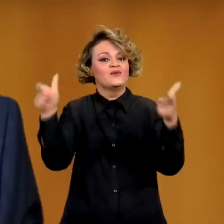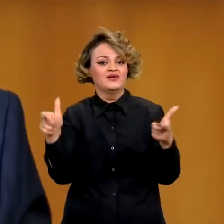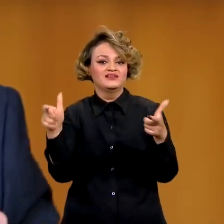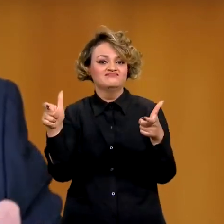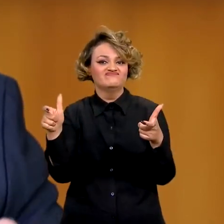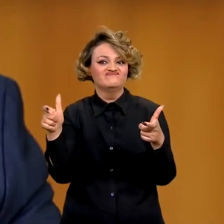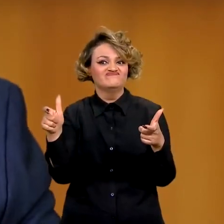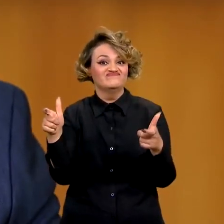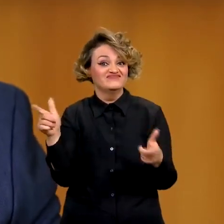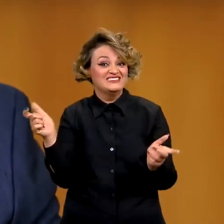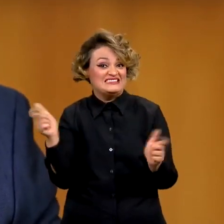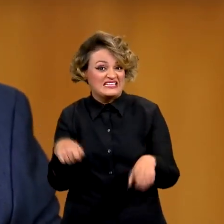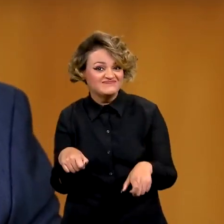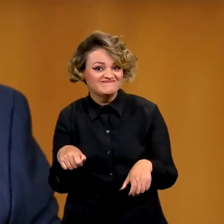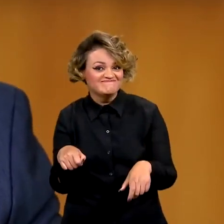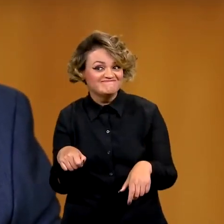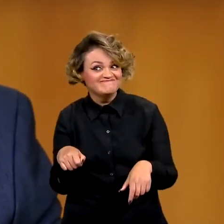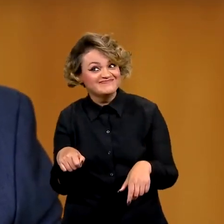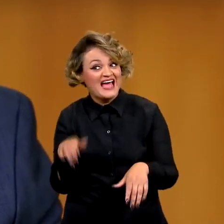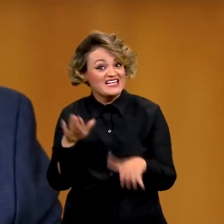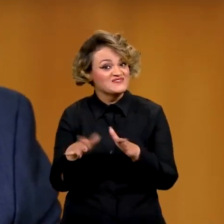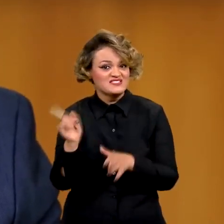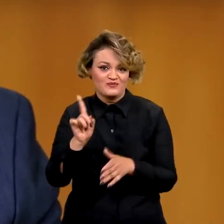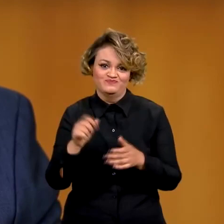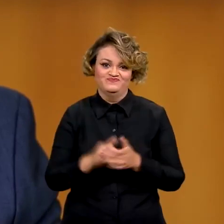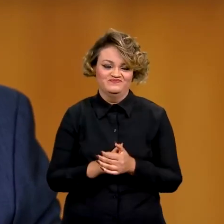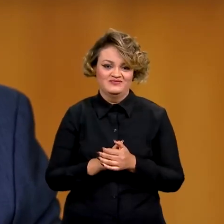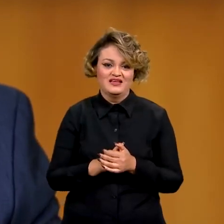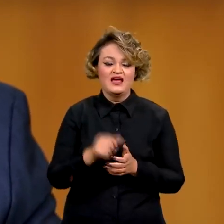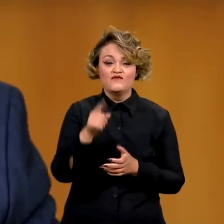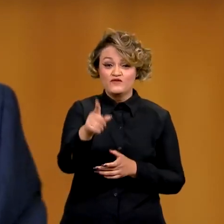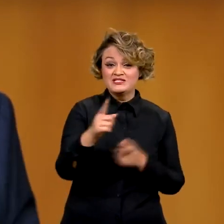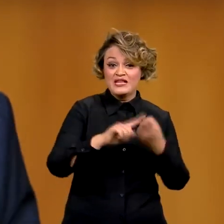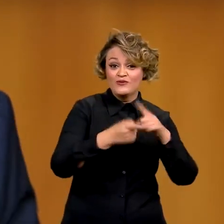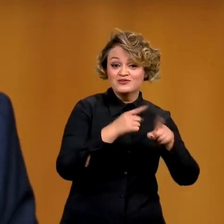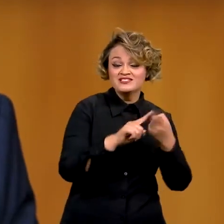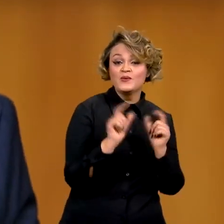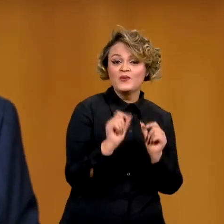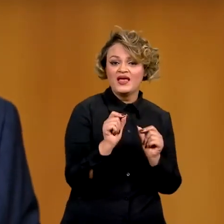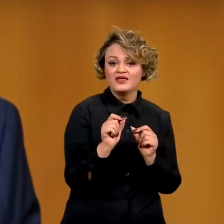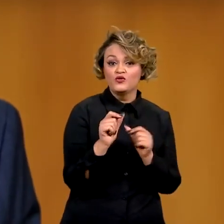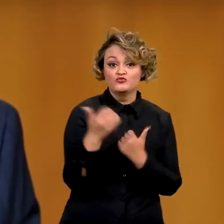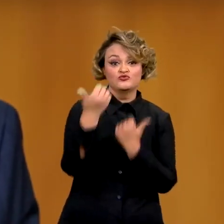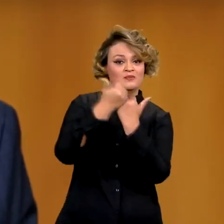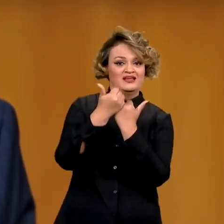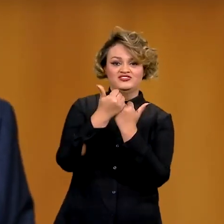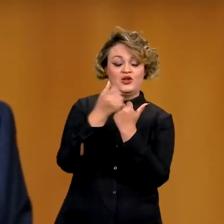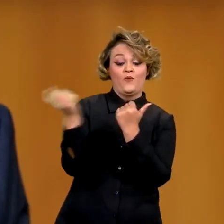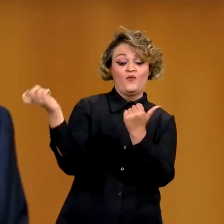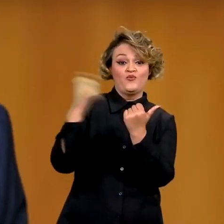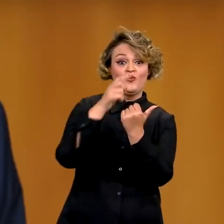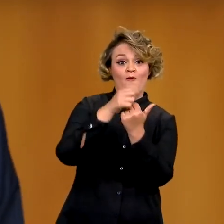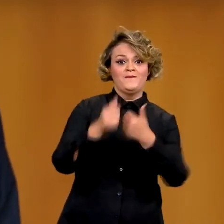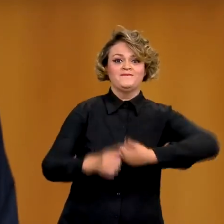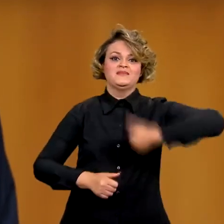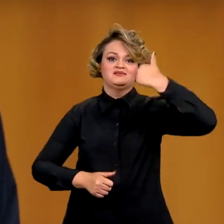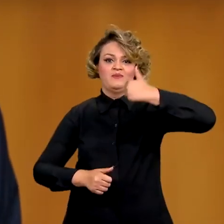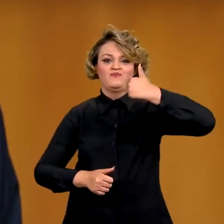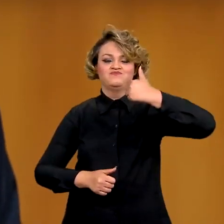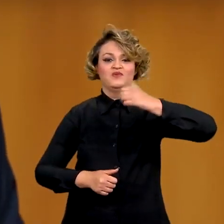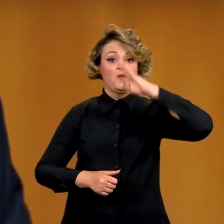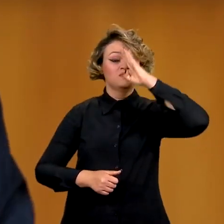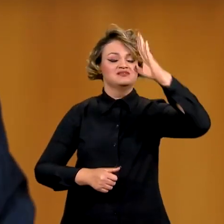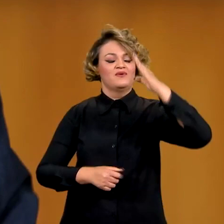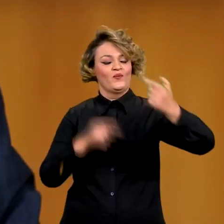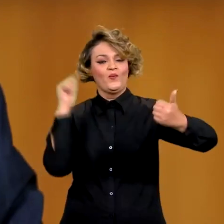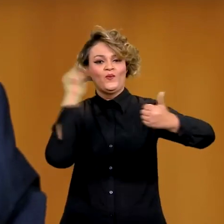aconteceu então você não negocia com suplente você negocia com quem foi eleito você tem